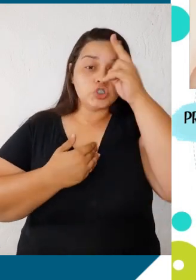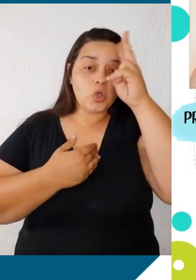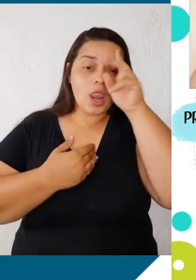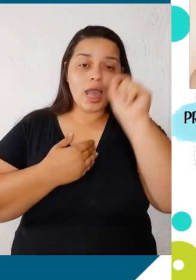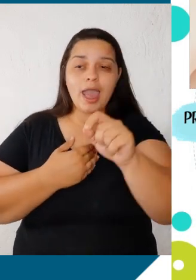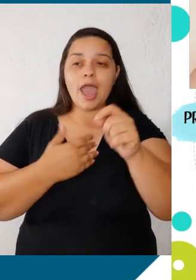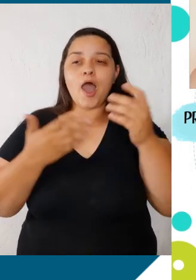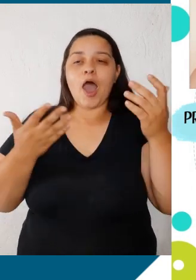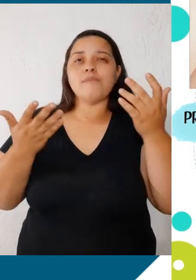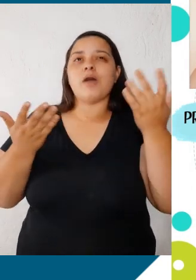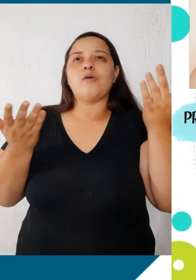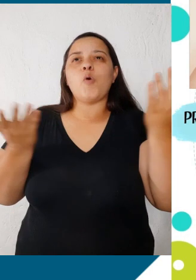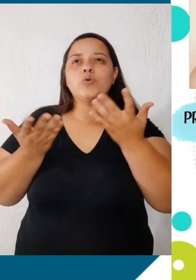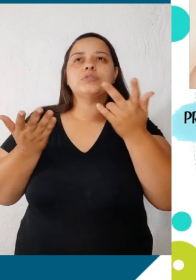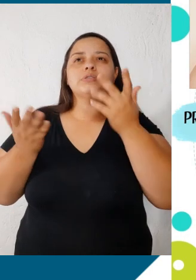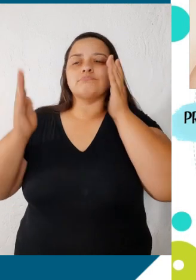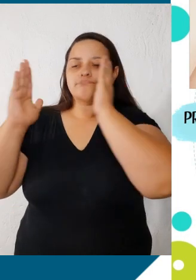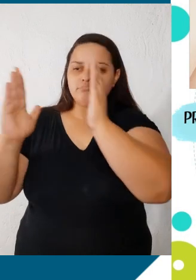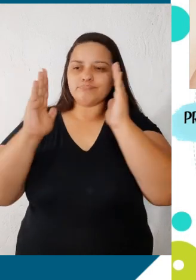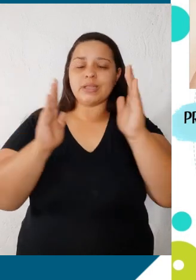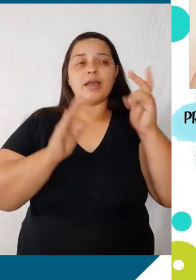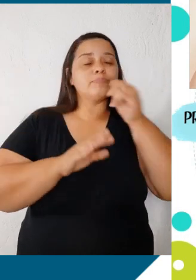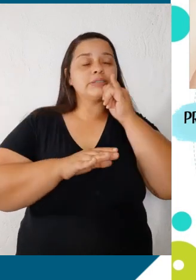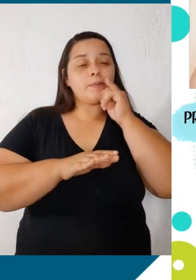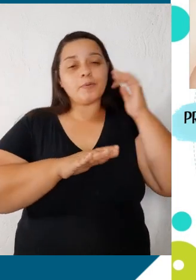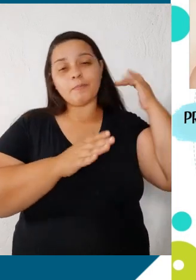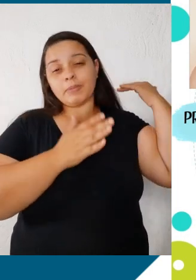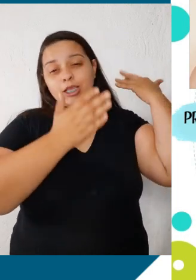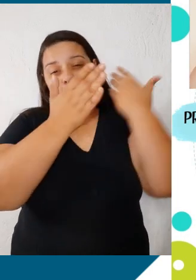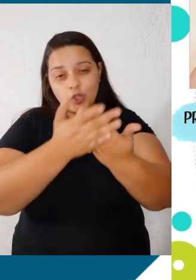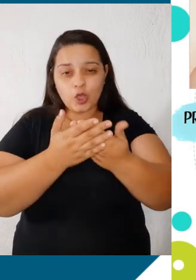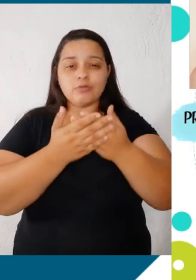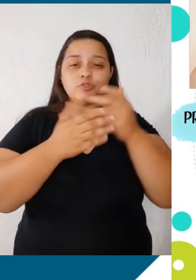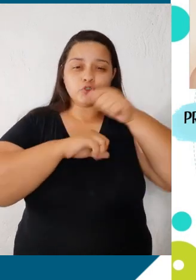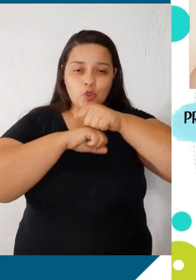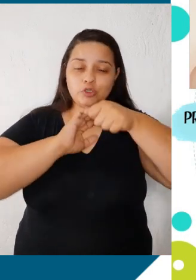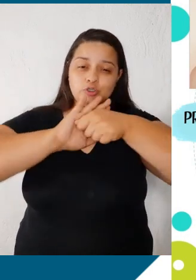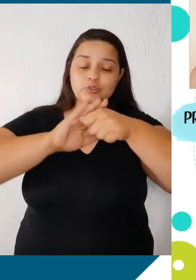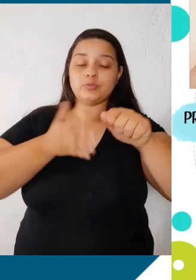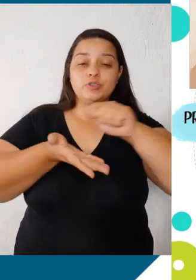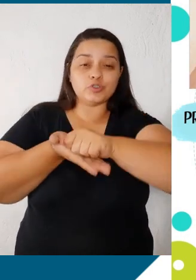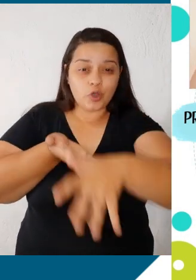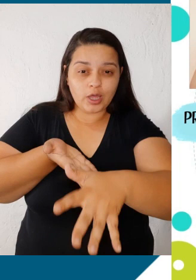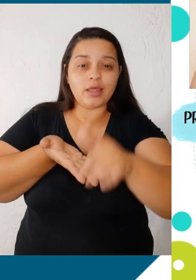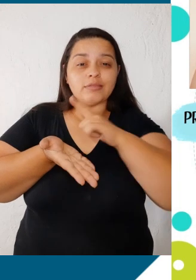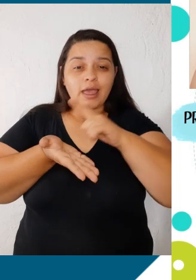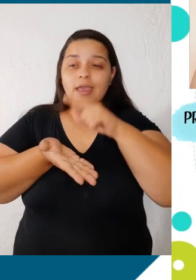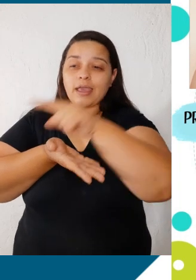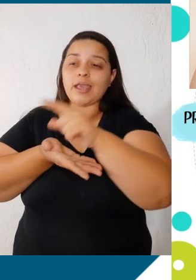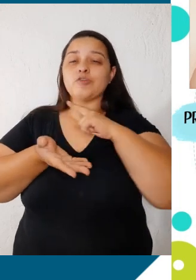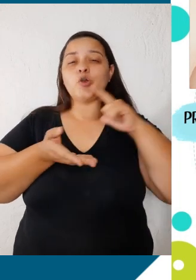história é questionada hoje. A denominação de pré-história, por exemplo. Ela foi criada reunindo todas as